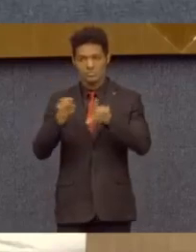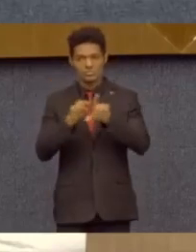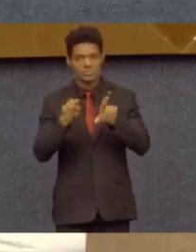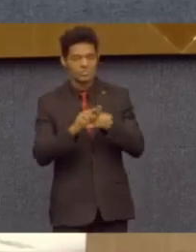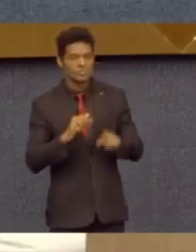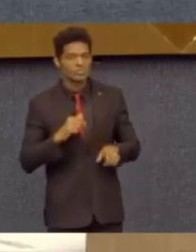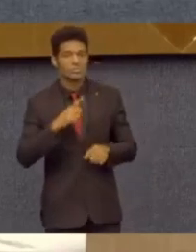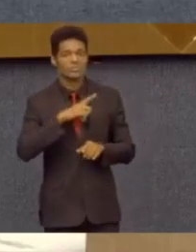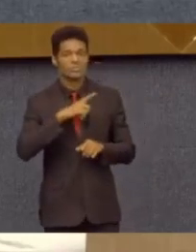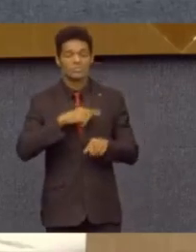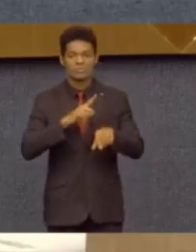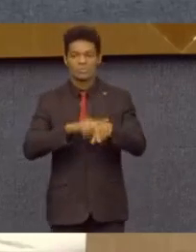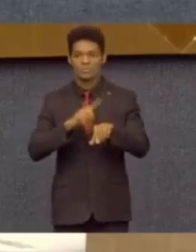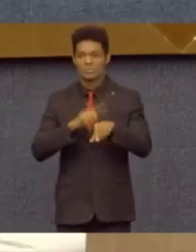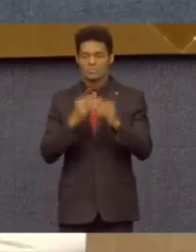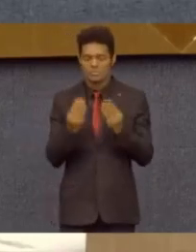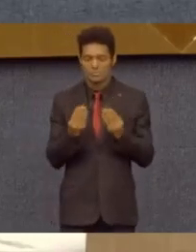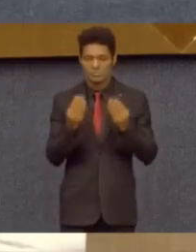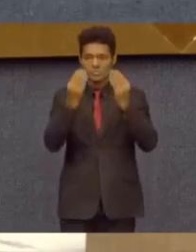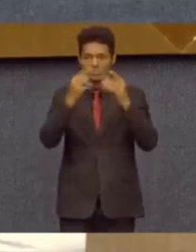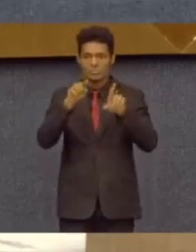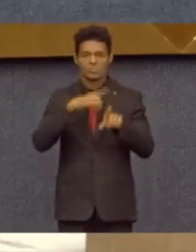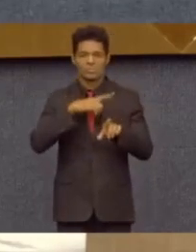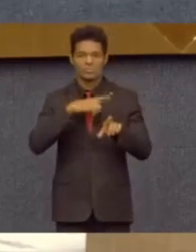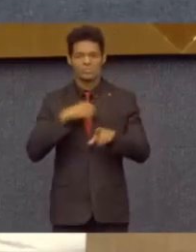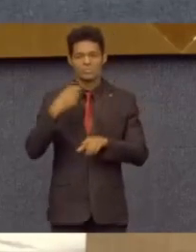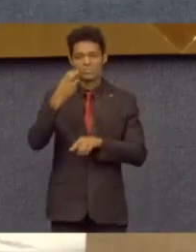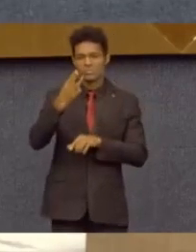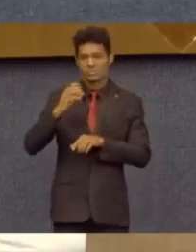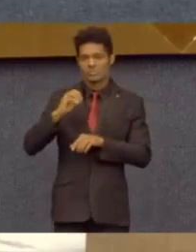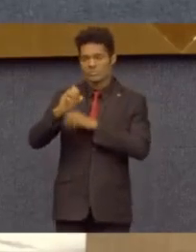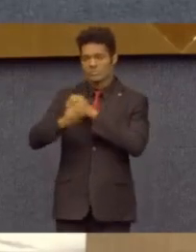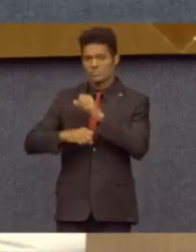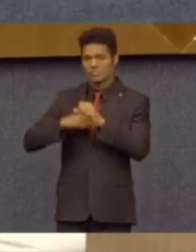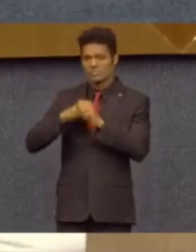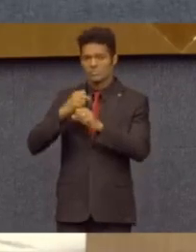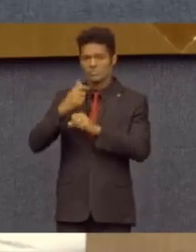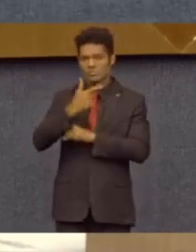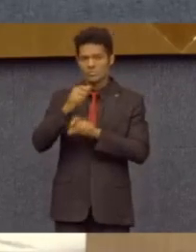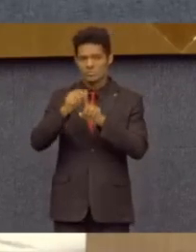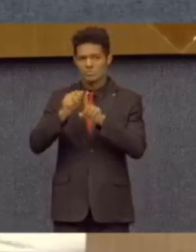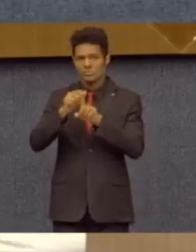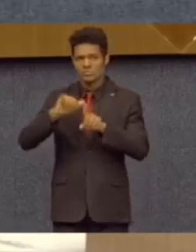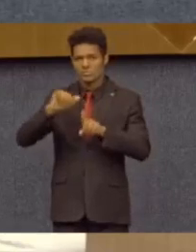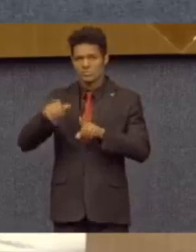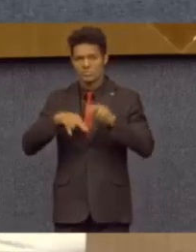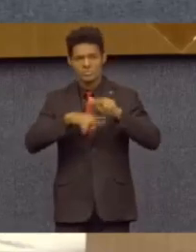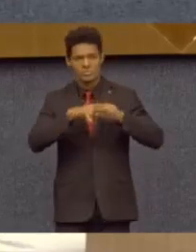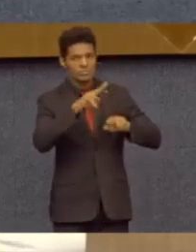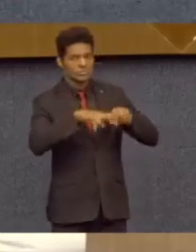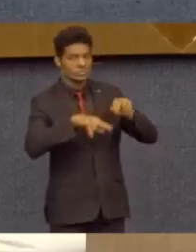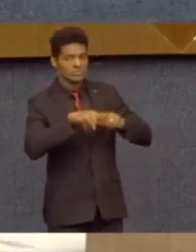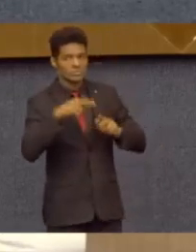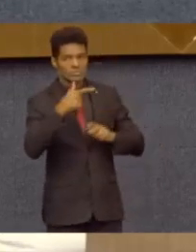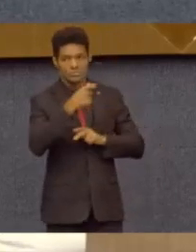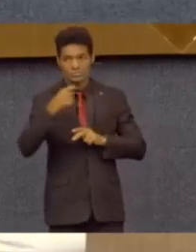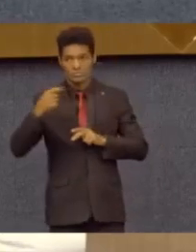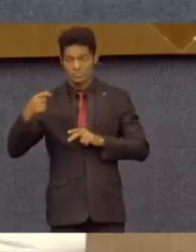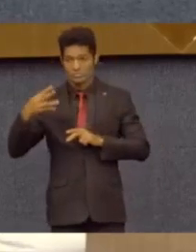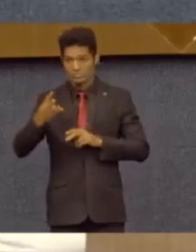Eucaristia em 30 de junho de 2004, na paróquia Santa Cecília, em Belo